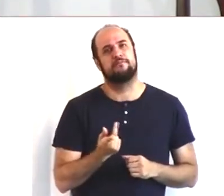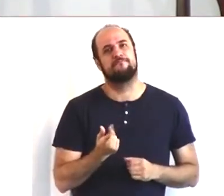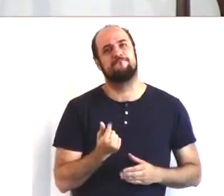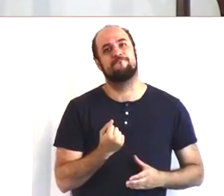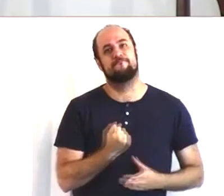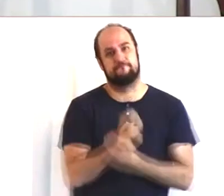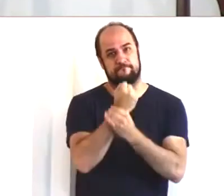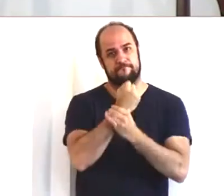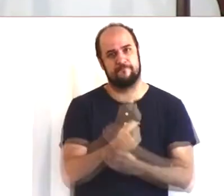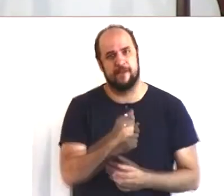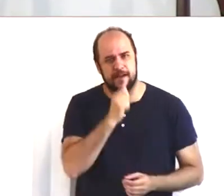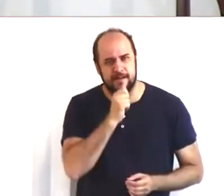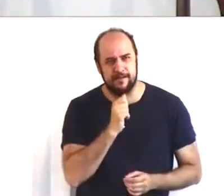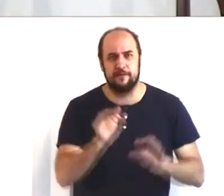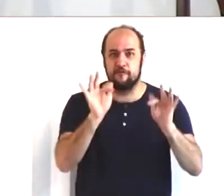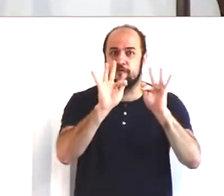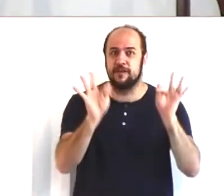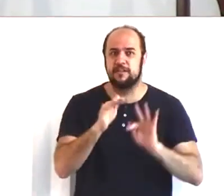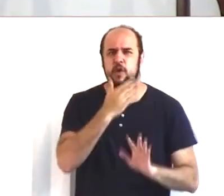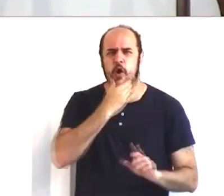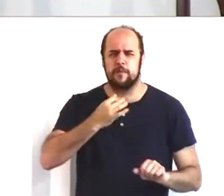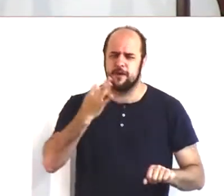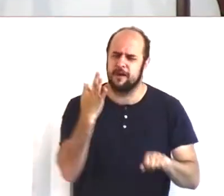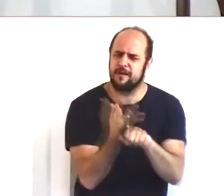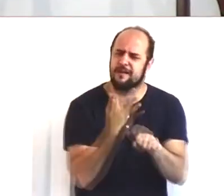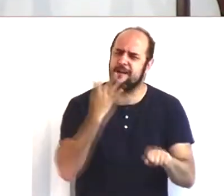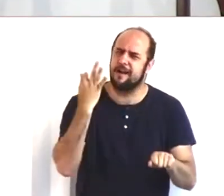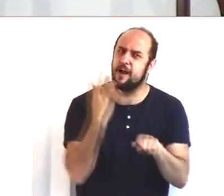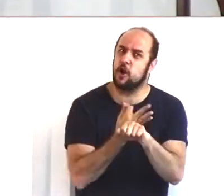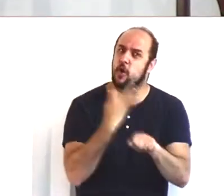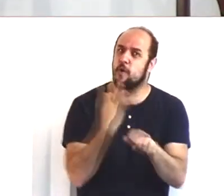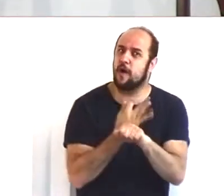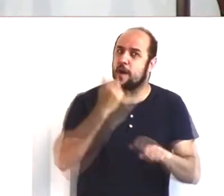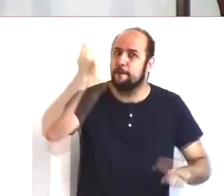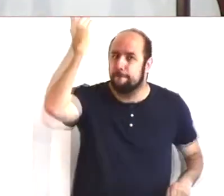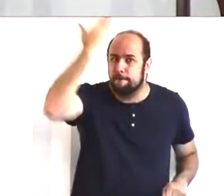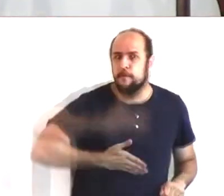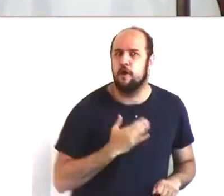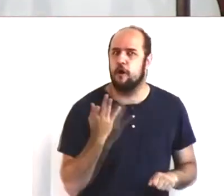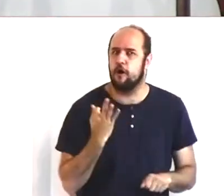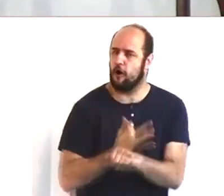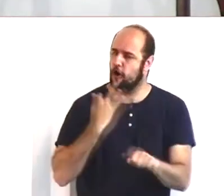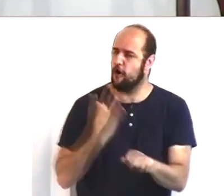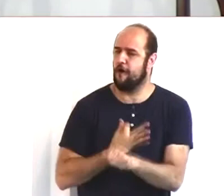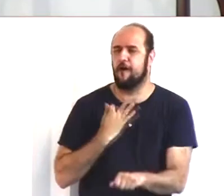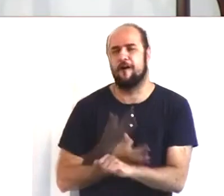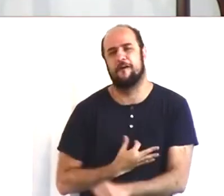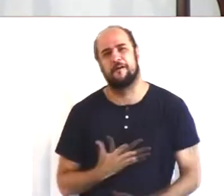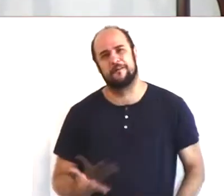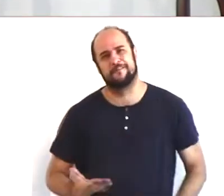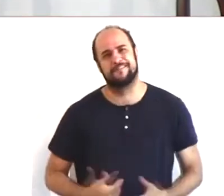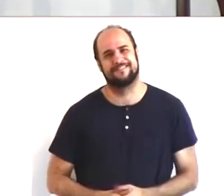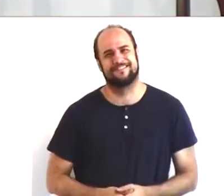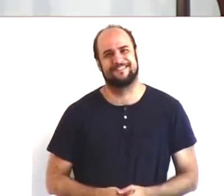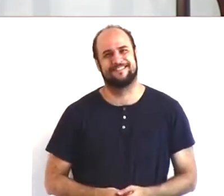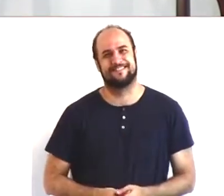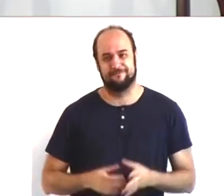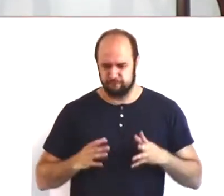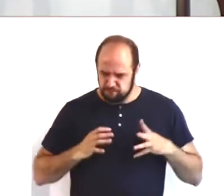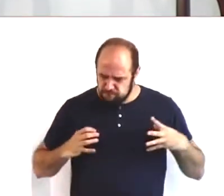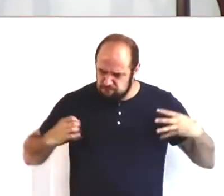aí. Bem-aventurado o homem que suporta a provação. Então eu quero dizer que uma